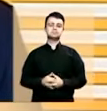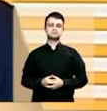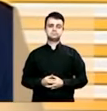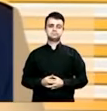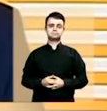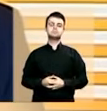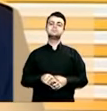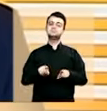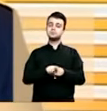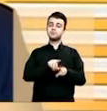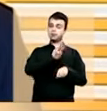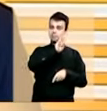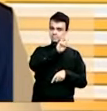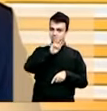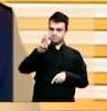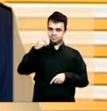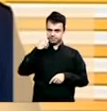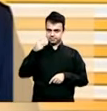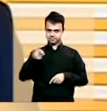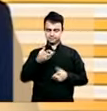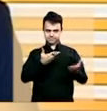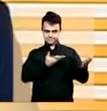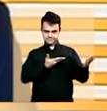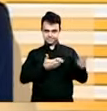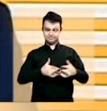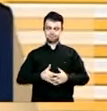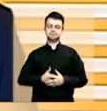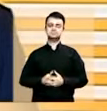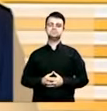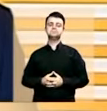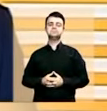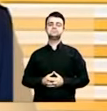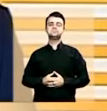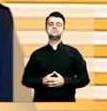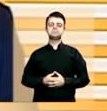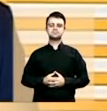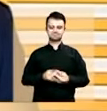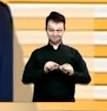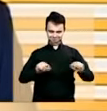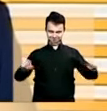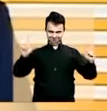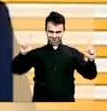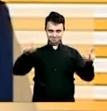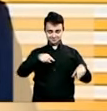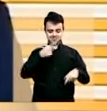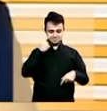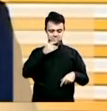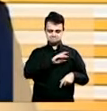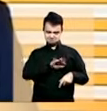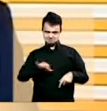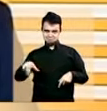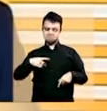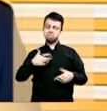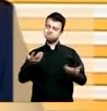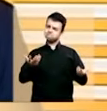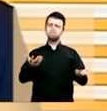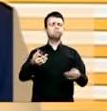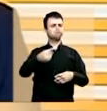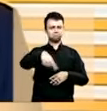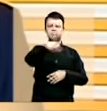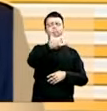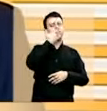3301-0987. Nosso site, contabilidade J escrito, né? Conforme está abaixo, .com.br. Estamos lá